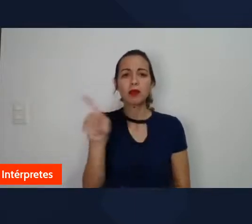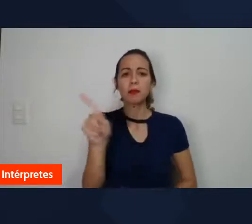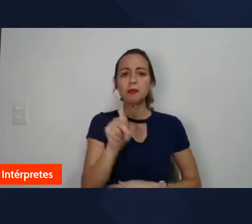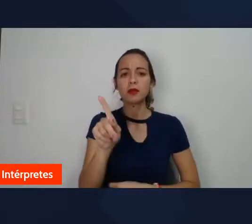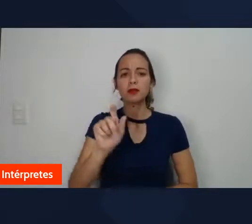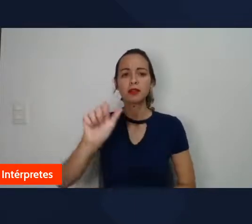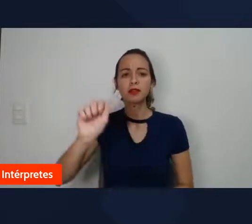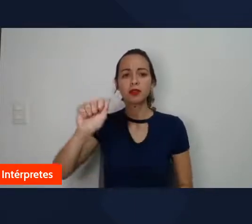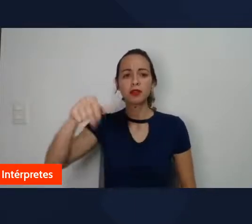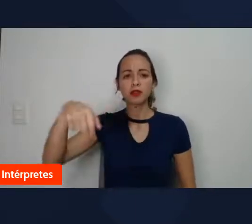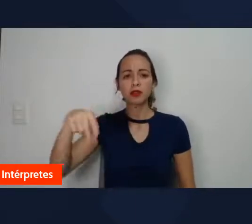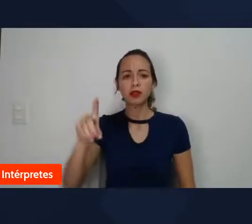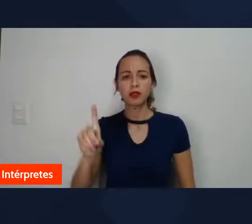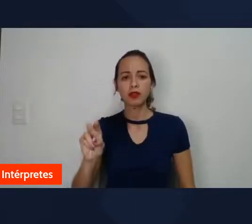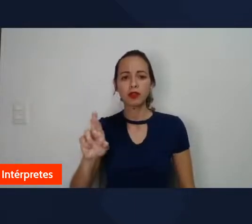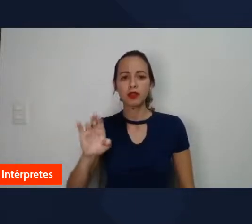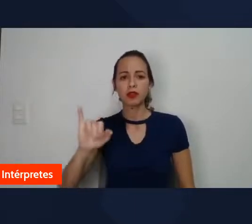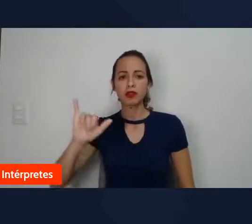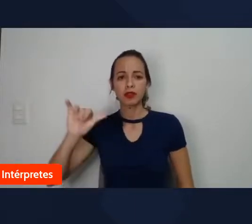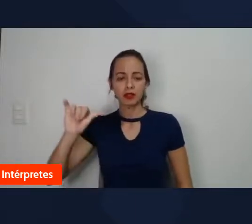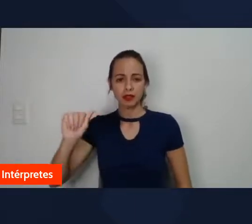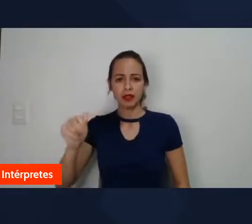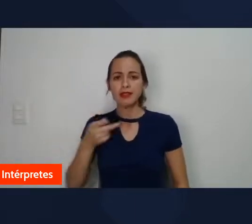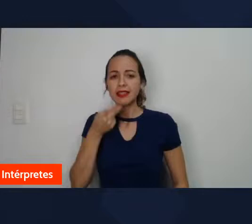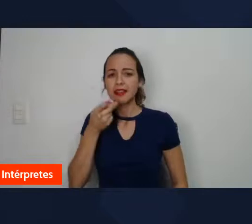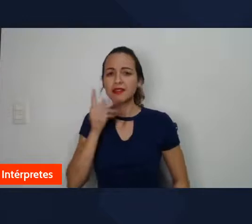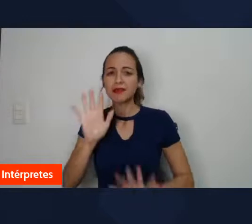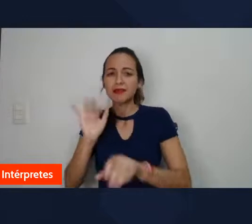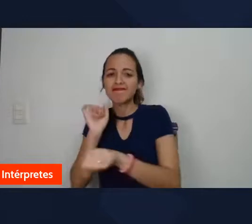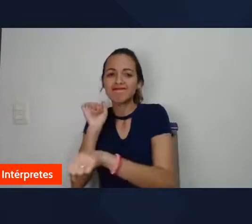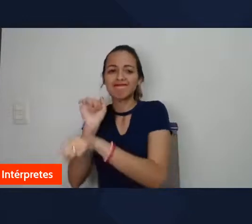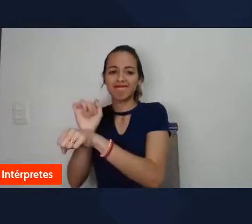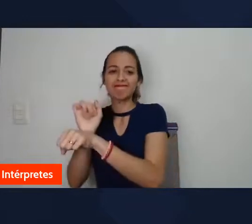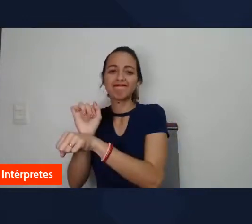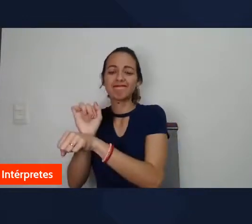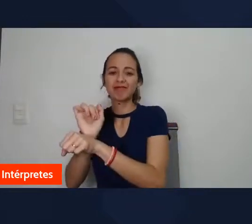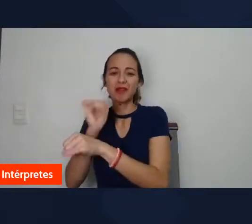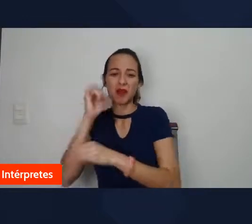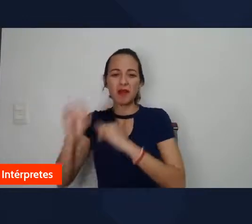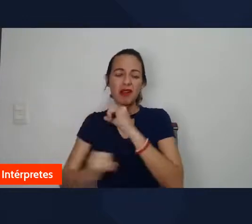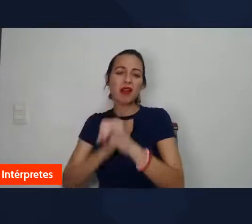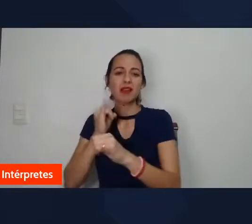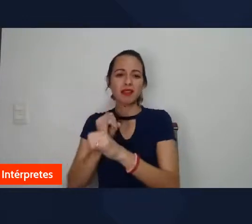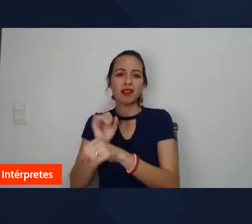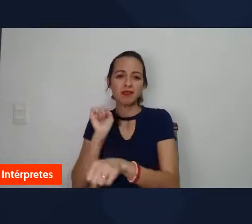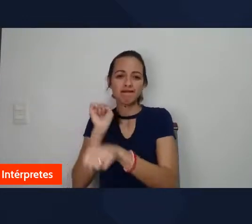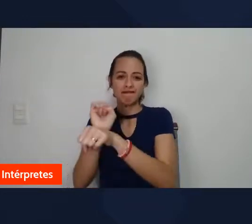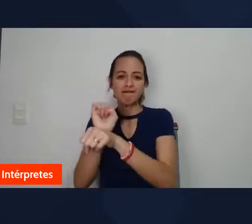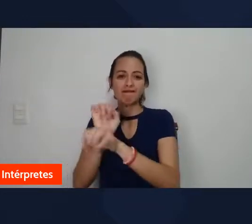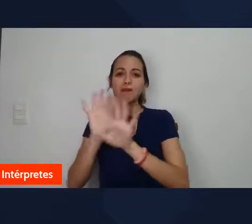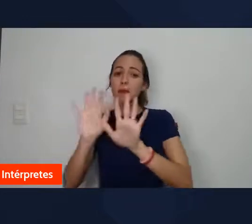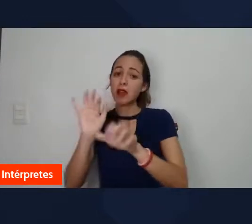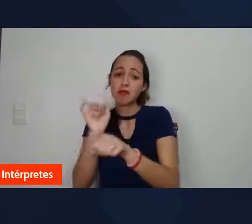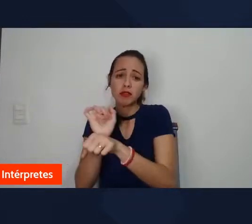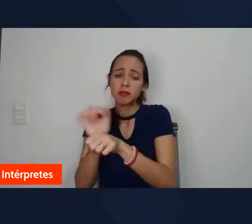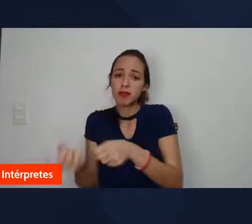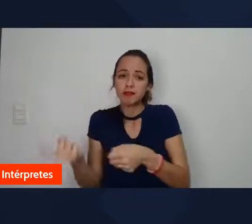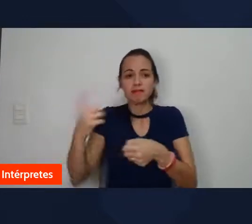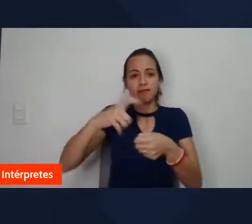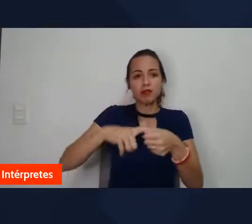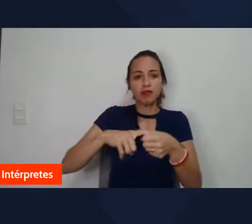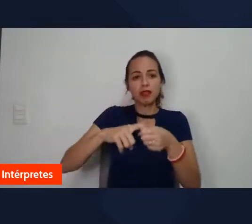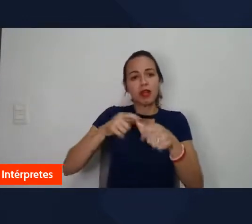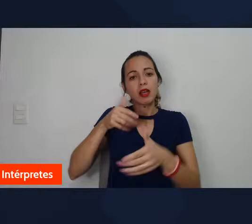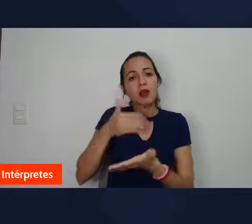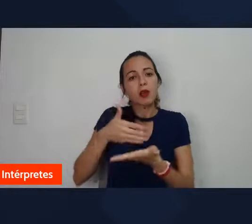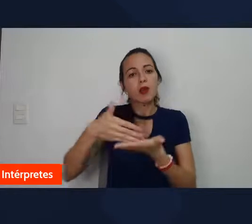Andréa Grijó estava falando, mas aí nós vamos aguardar mais um instantinho para ver se ela retorna, né? Para continuarmos o nosso